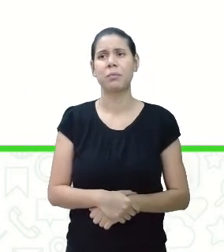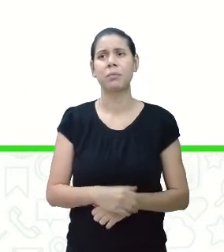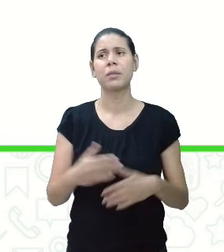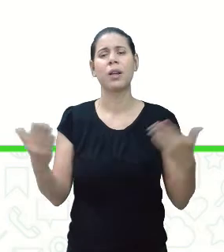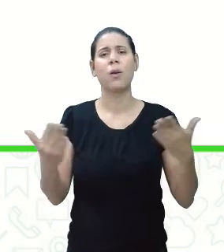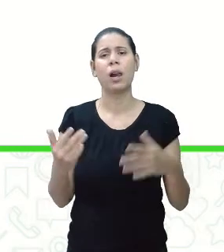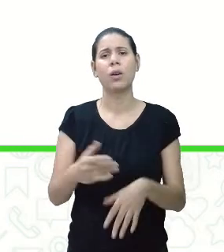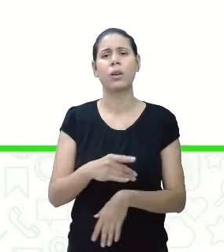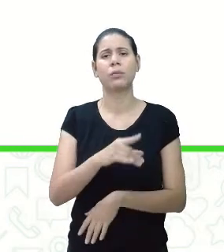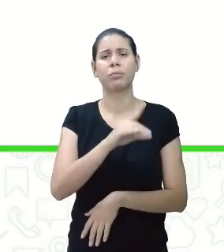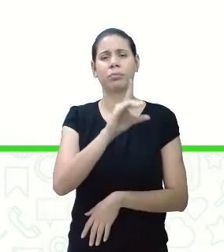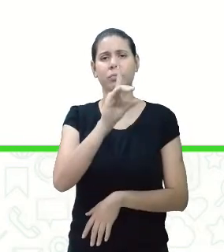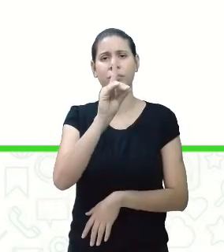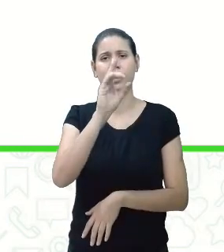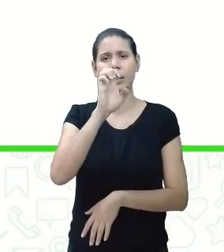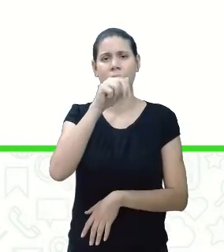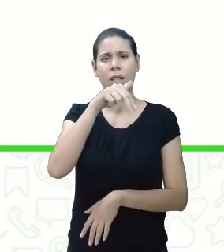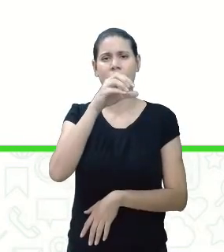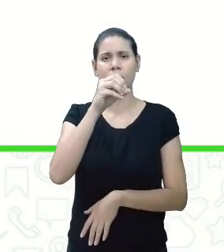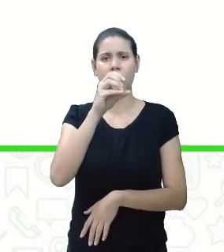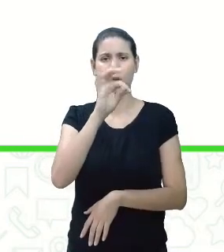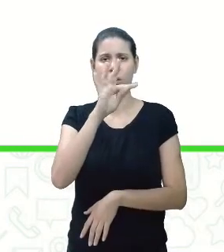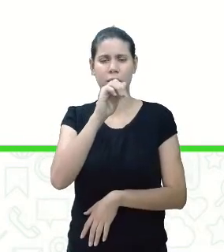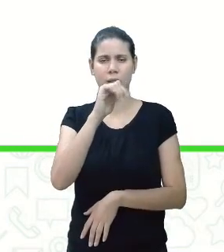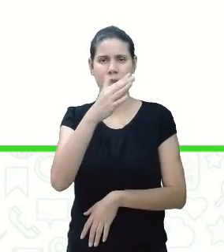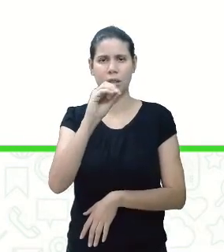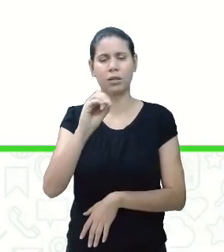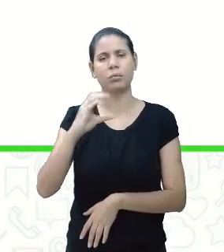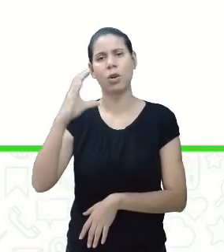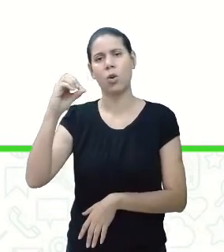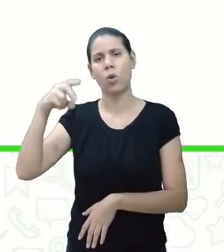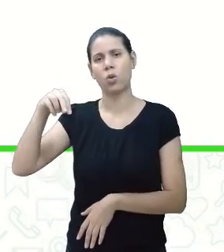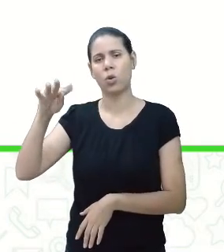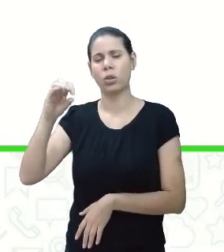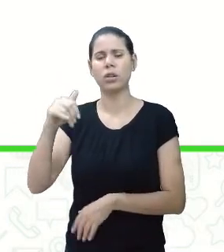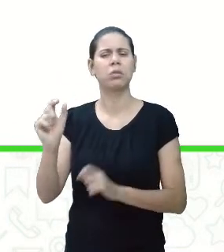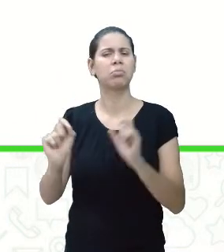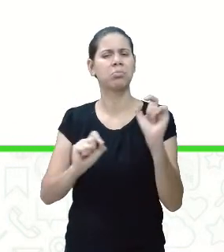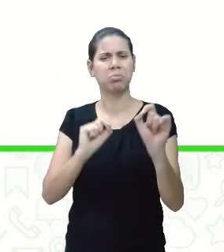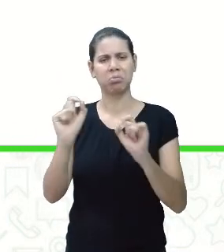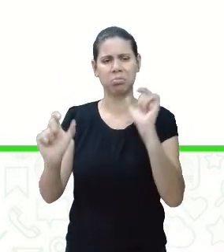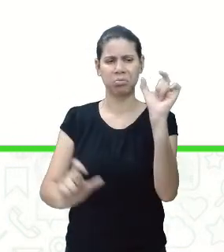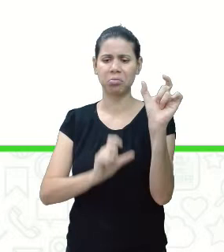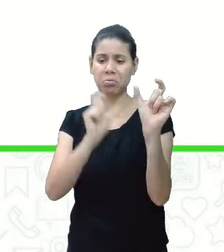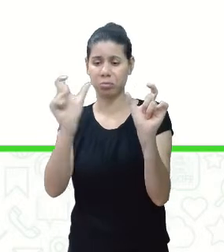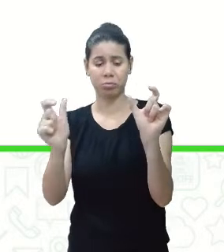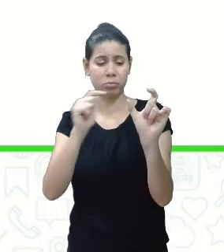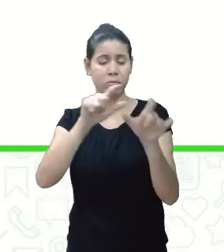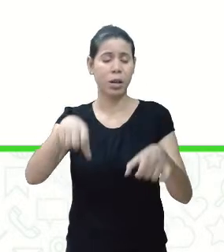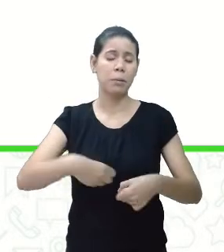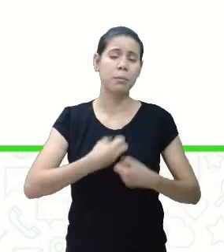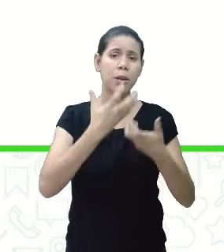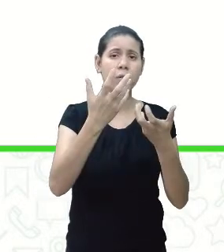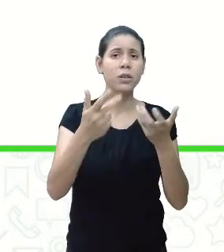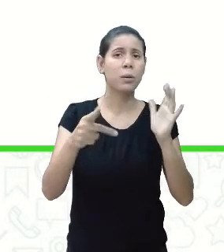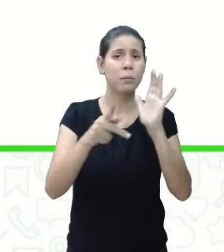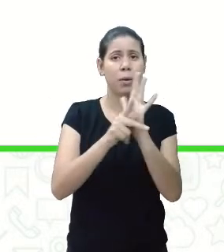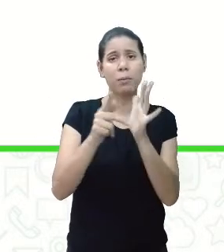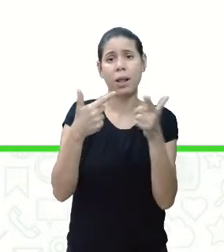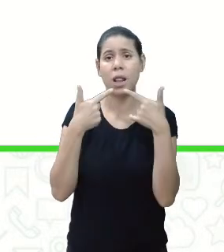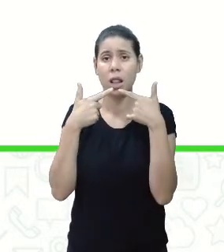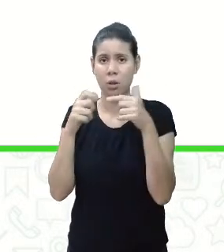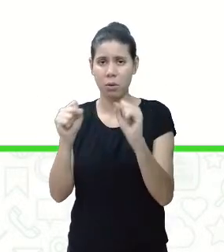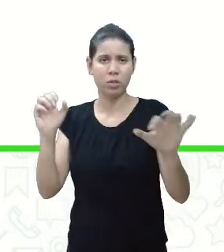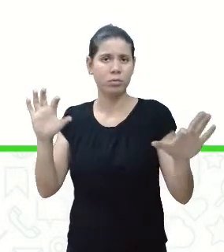Denotação e conotação, já falei para vocês, né? Então, a conotação e a denotação são manifestações da linguagem que estão